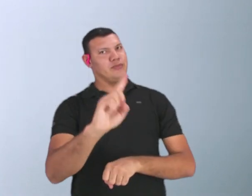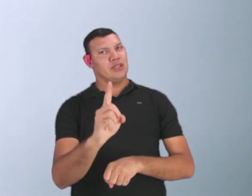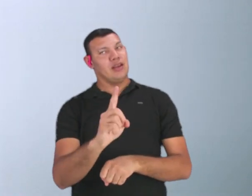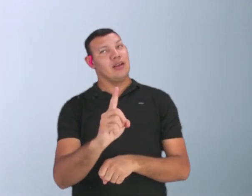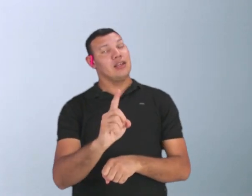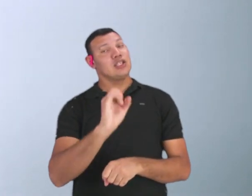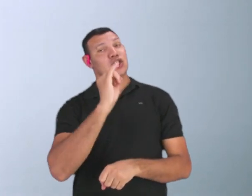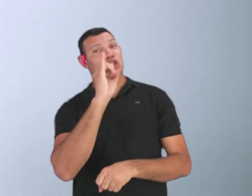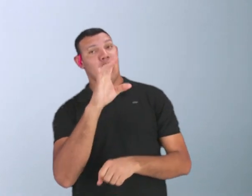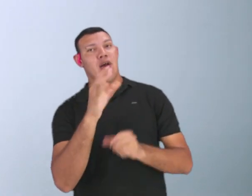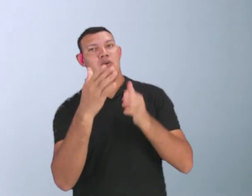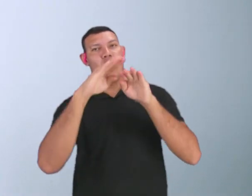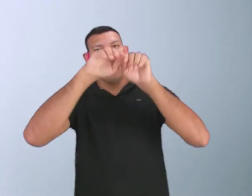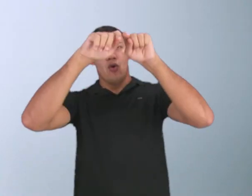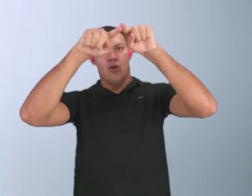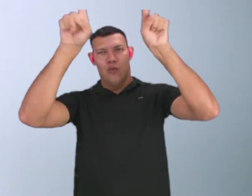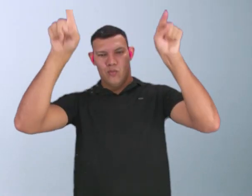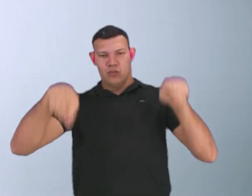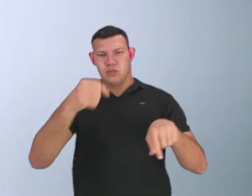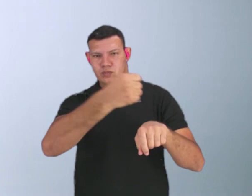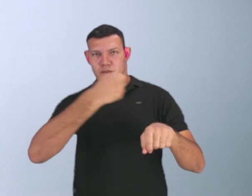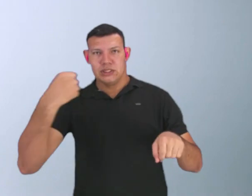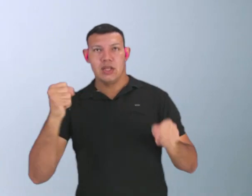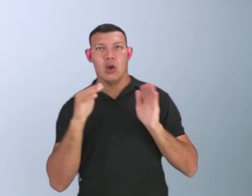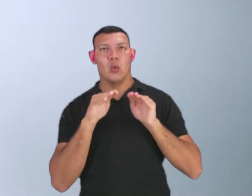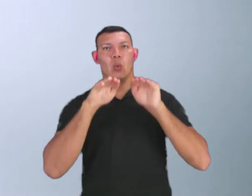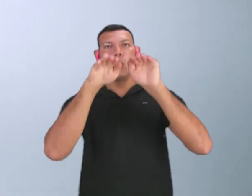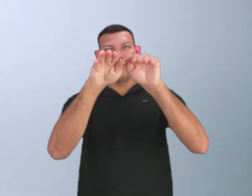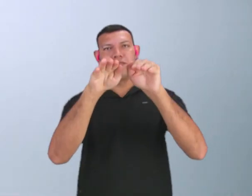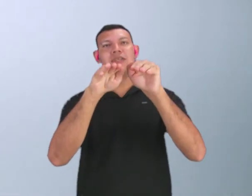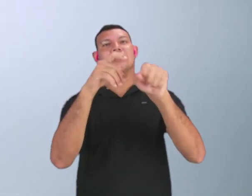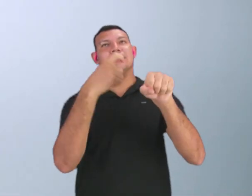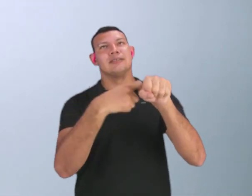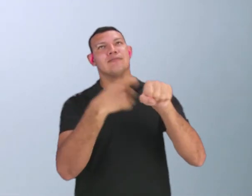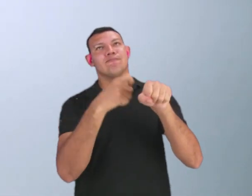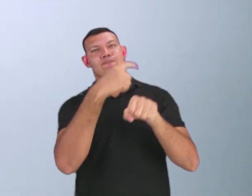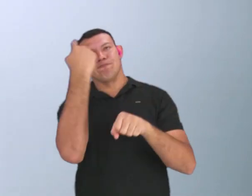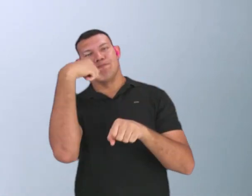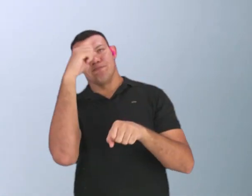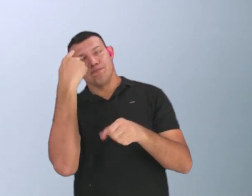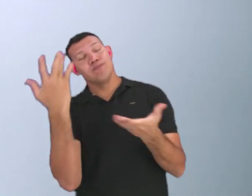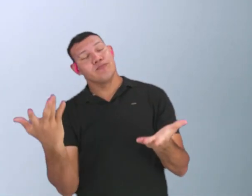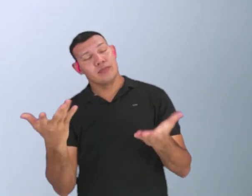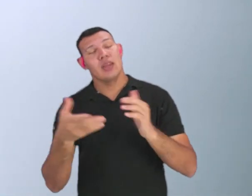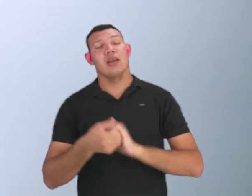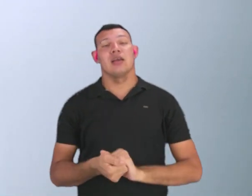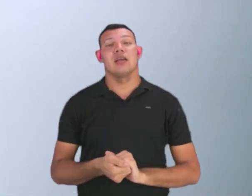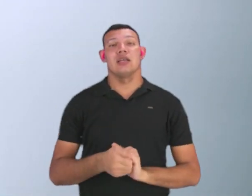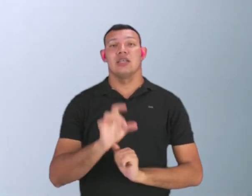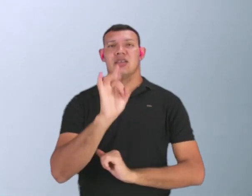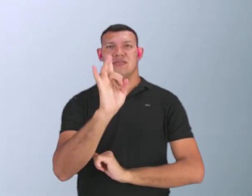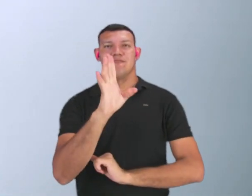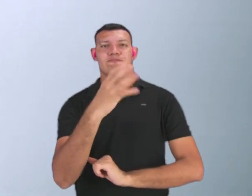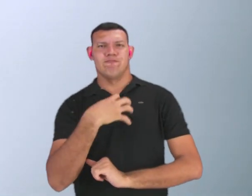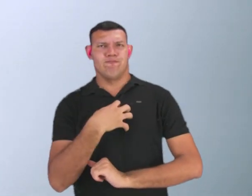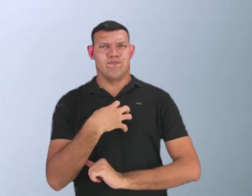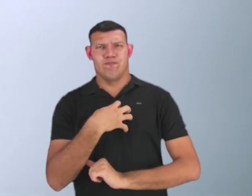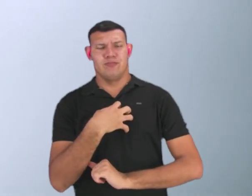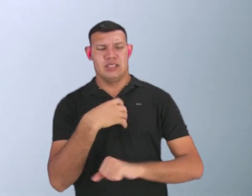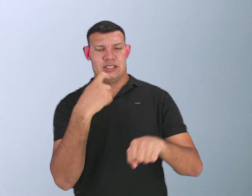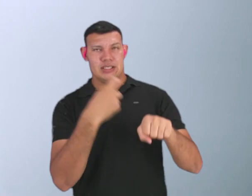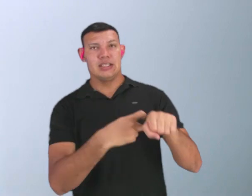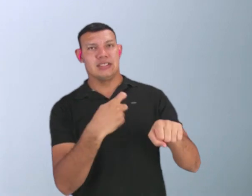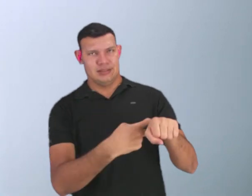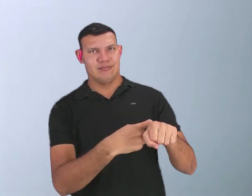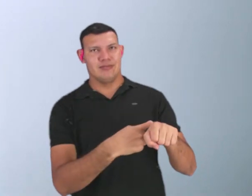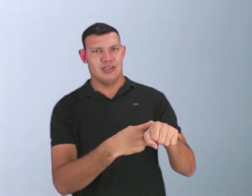ocorrer isso, ela vai ganhar uma forma, sim, porque mudou o estado de agregação, mas a forma em que ela vai ficar é da forma do